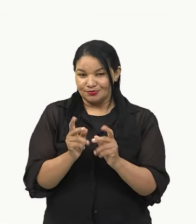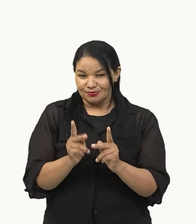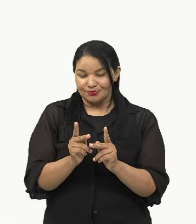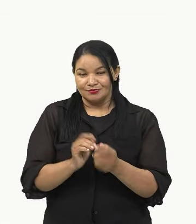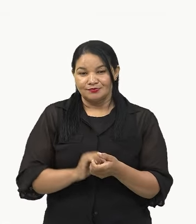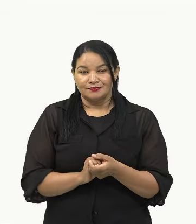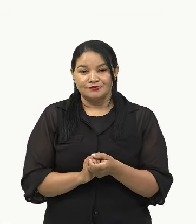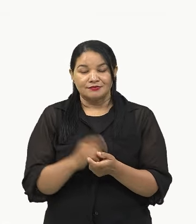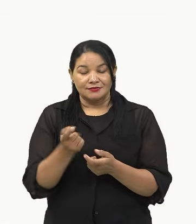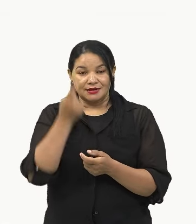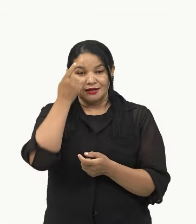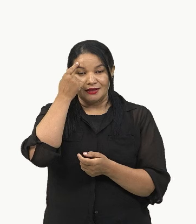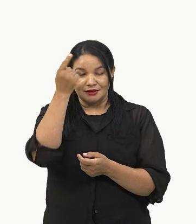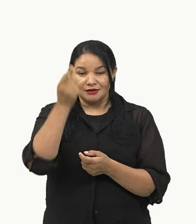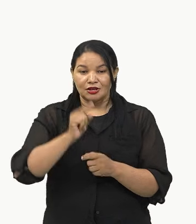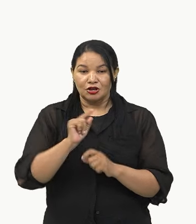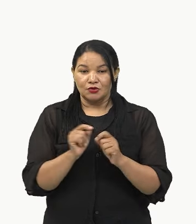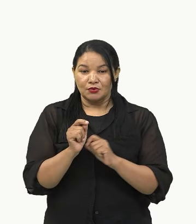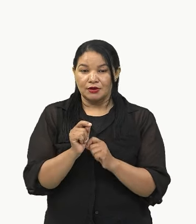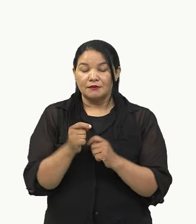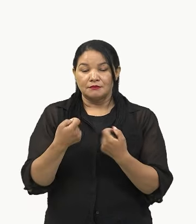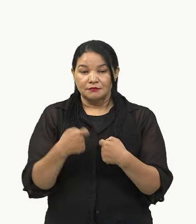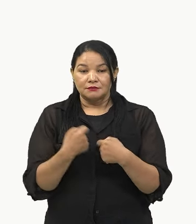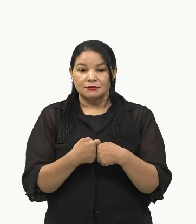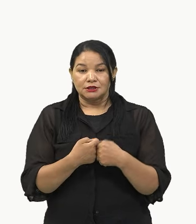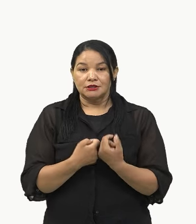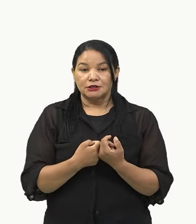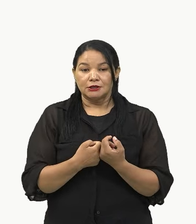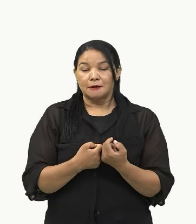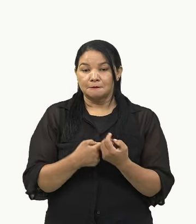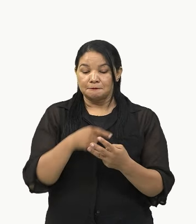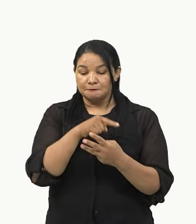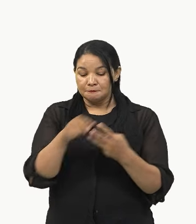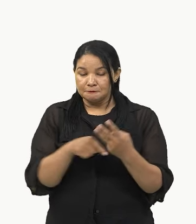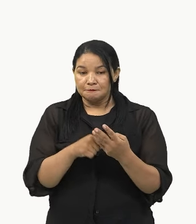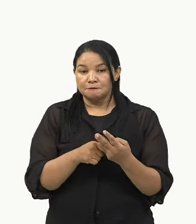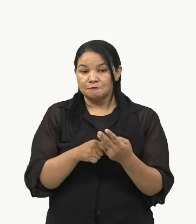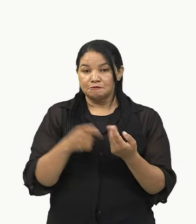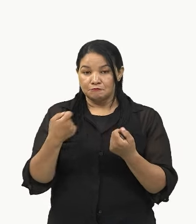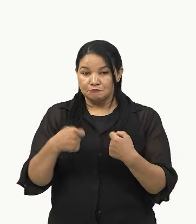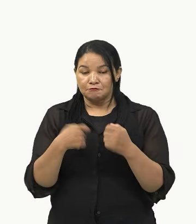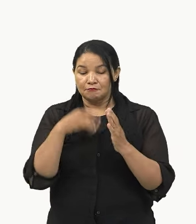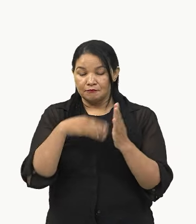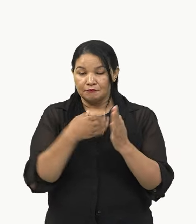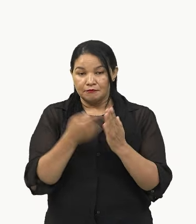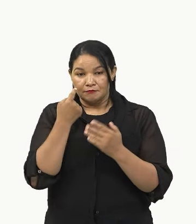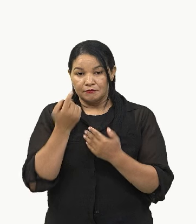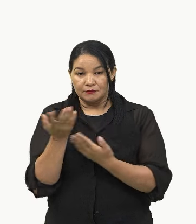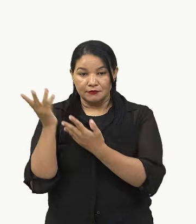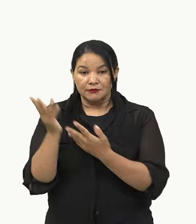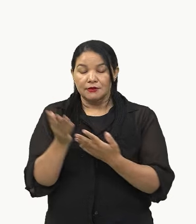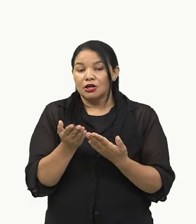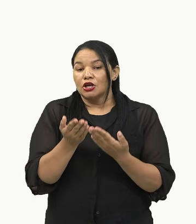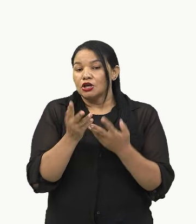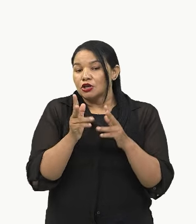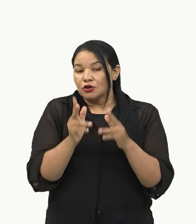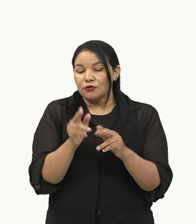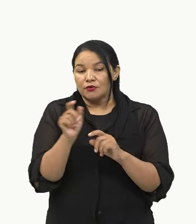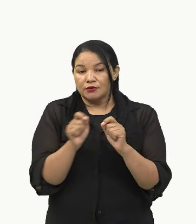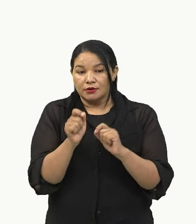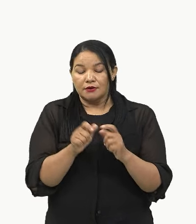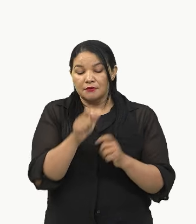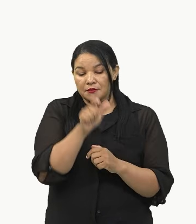Lembrando, né, que essa divisão é feita em 3 etapas, a formação do pretérito perfeito composto. O primeiro é que a gente